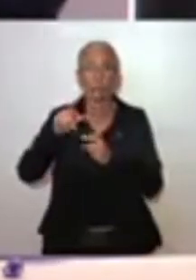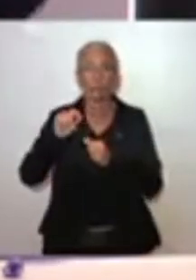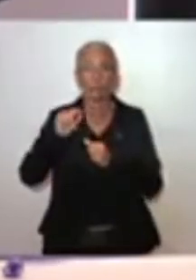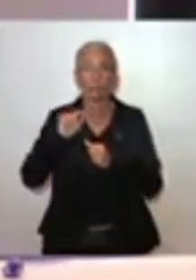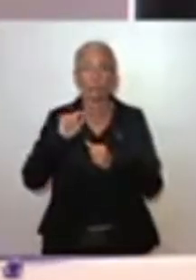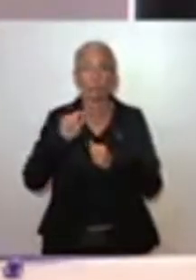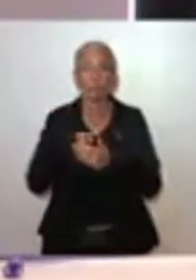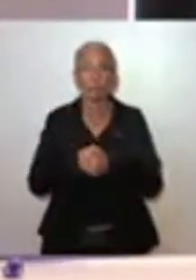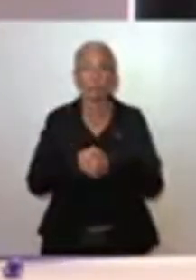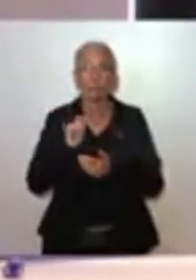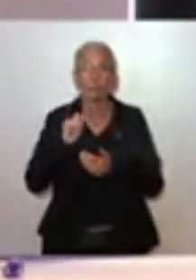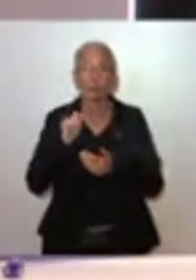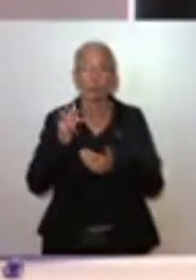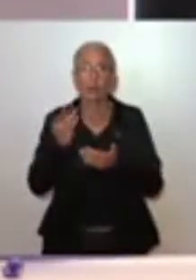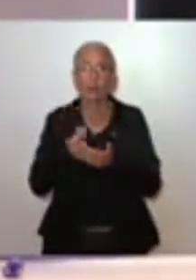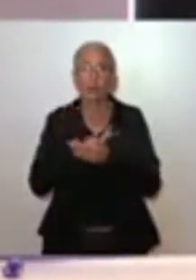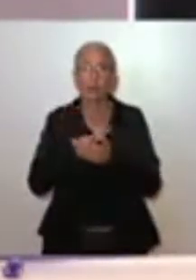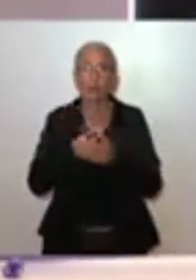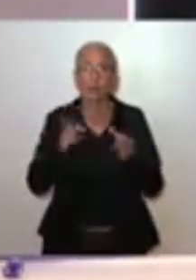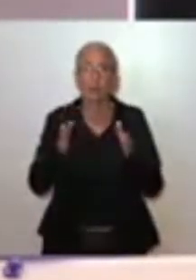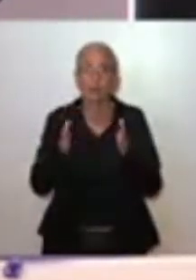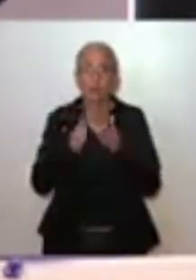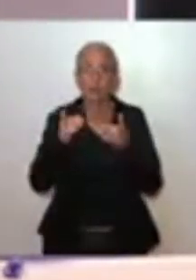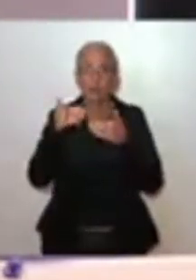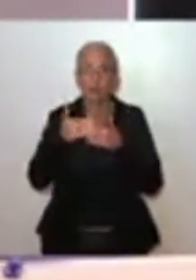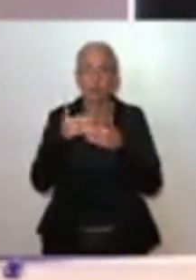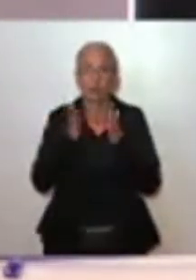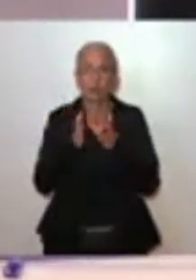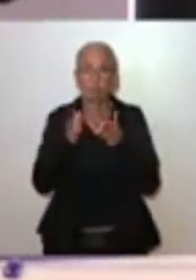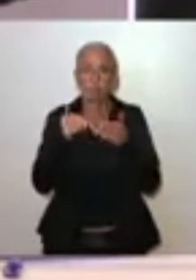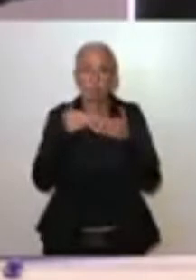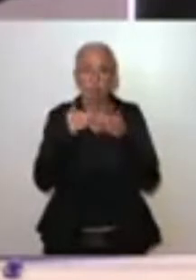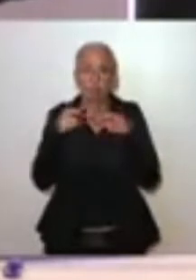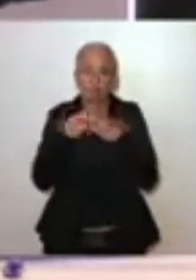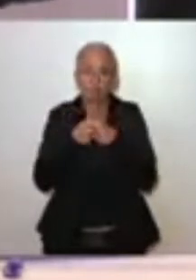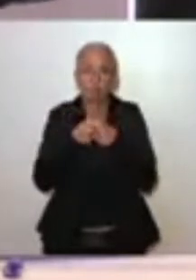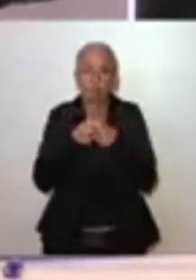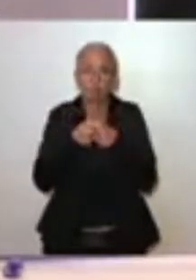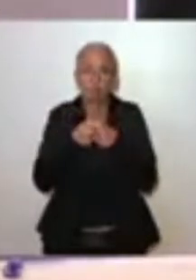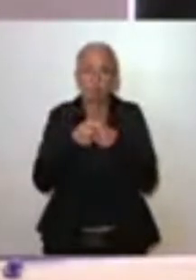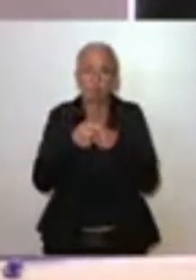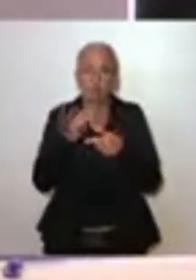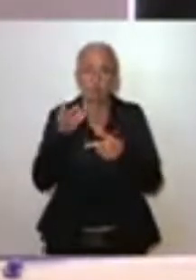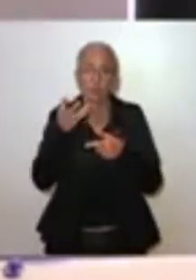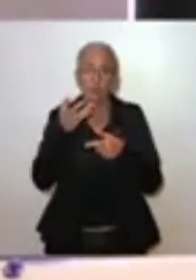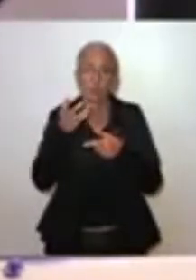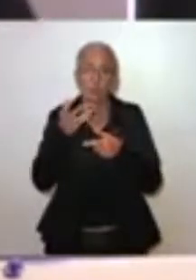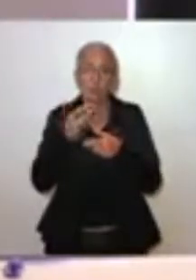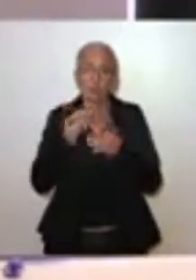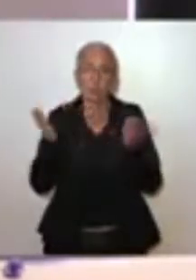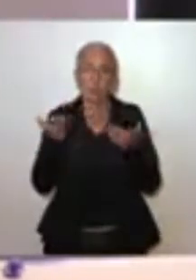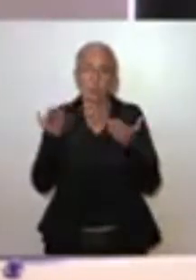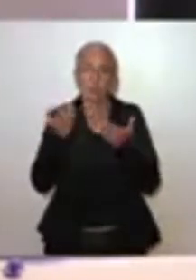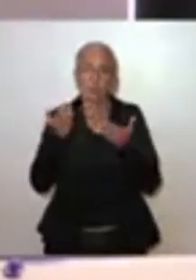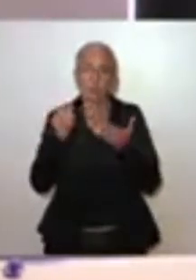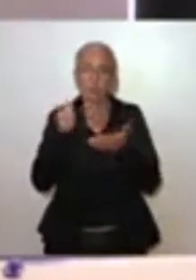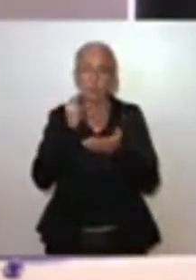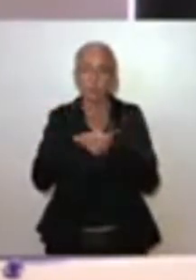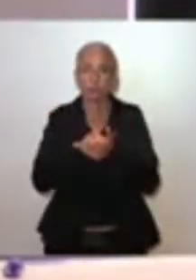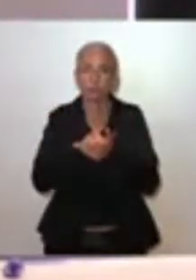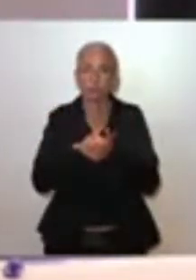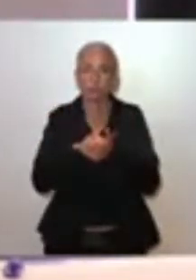30 e ela acabou confinado a um espaço limitado em que vai lá quem quiser consumir lá mas ela não domina